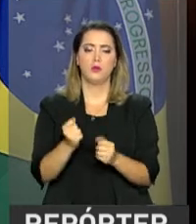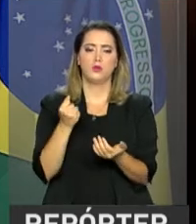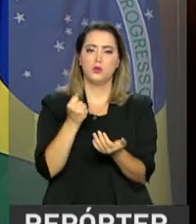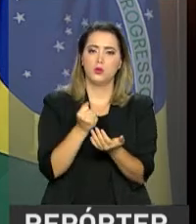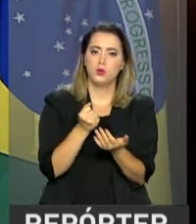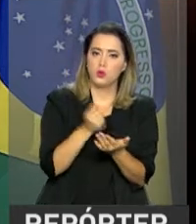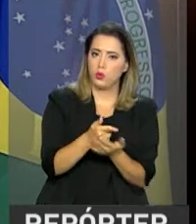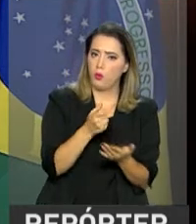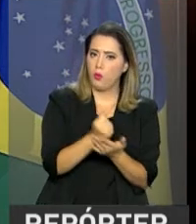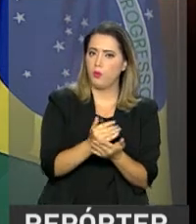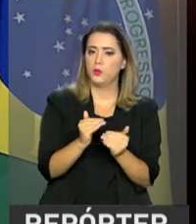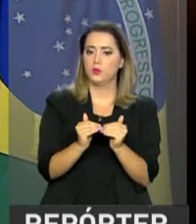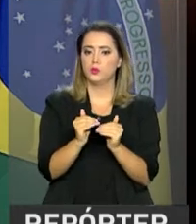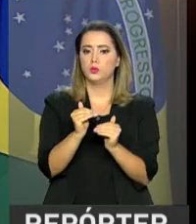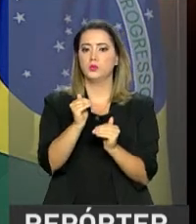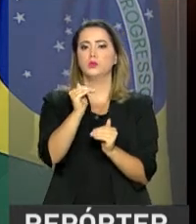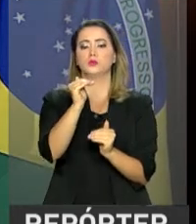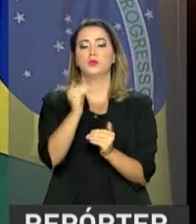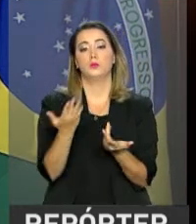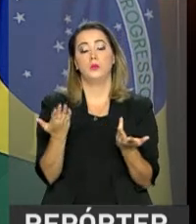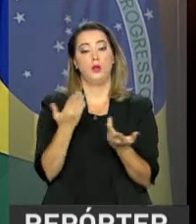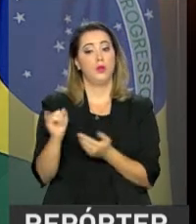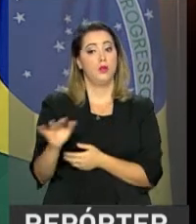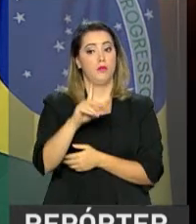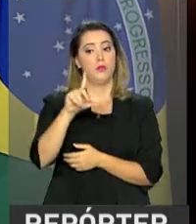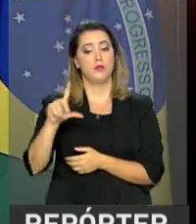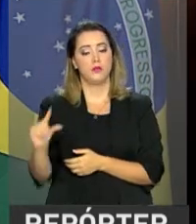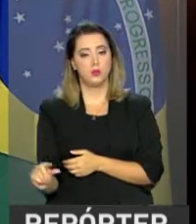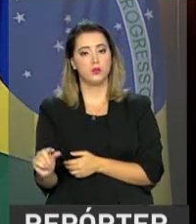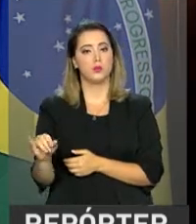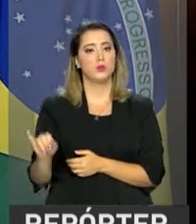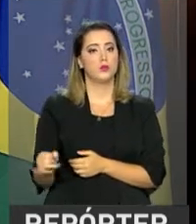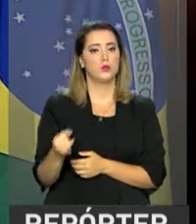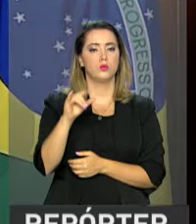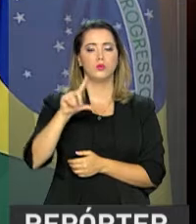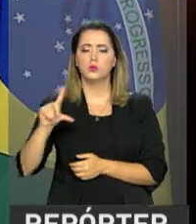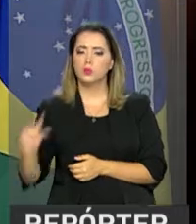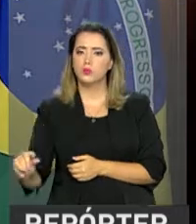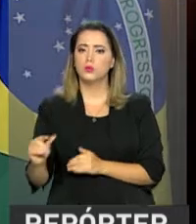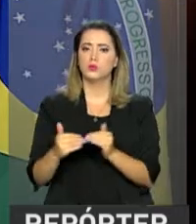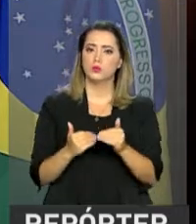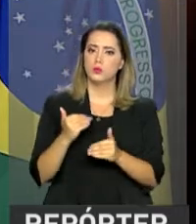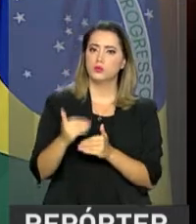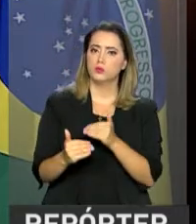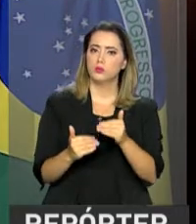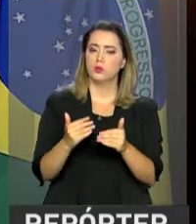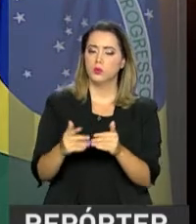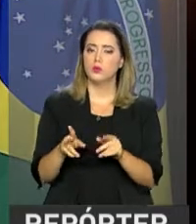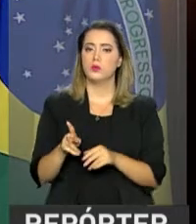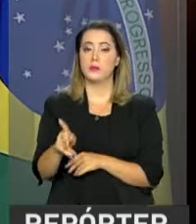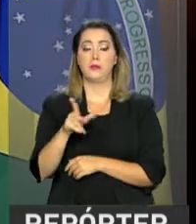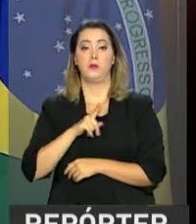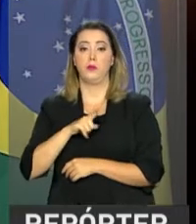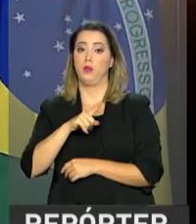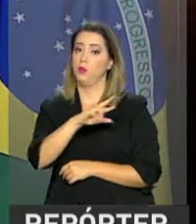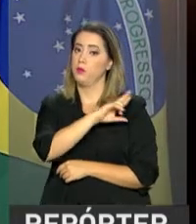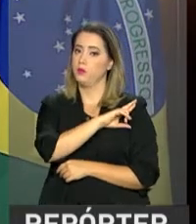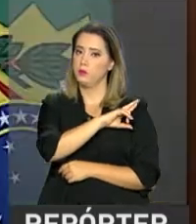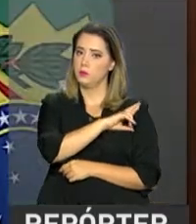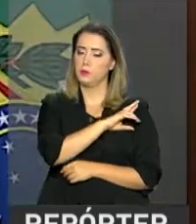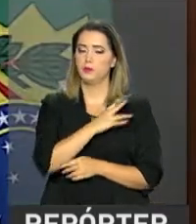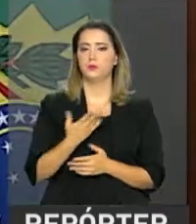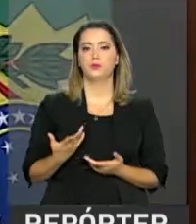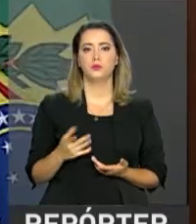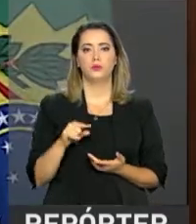compra enquanto isso a inflação despencou os juros caem de forma responsável e conseqüente